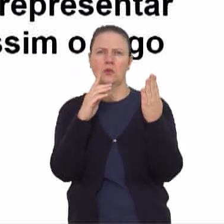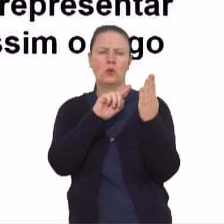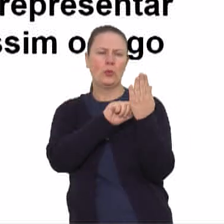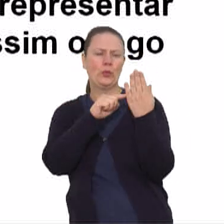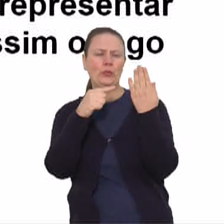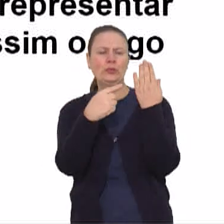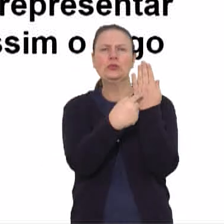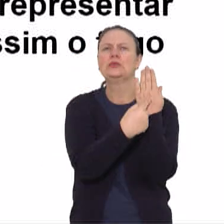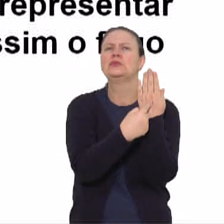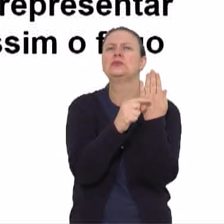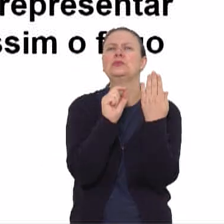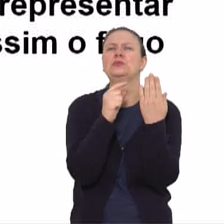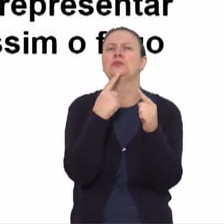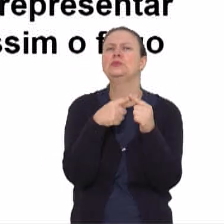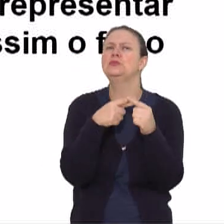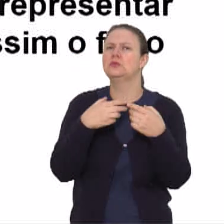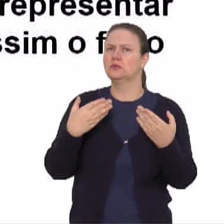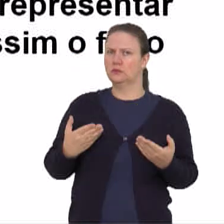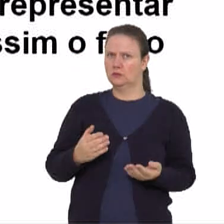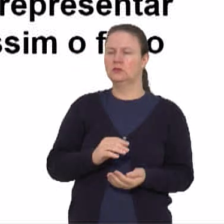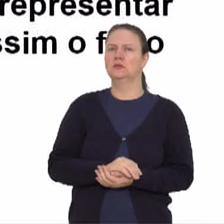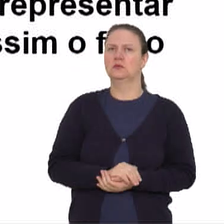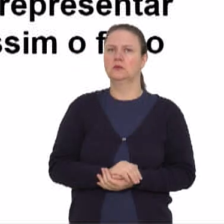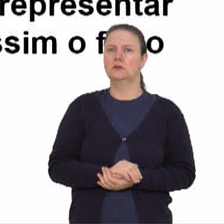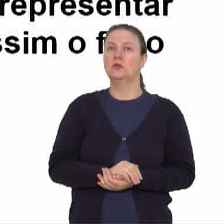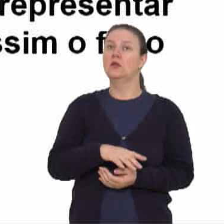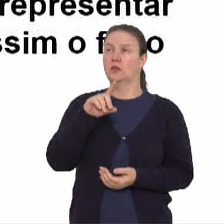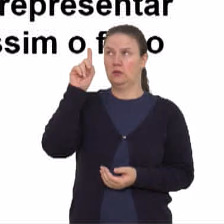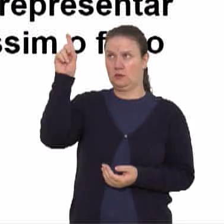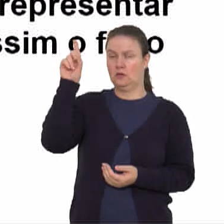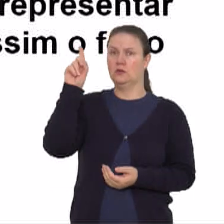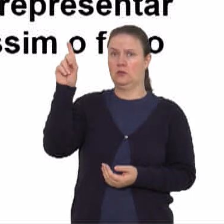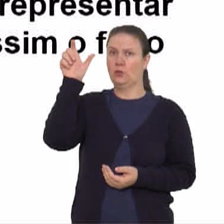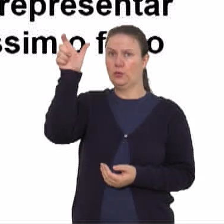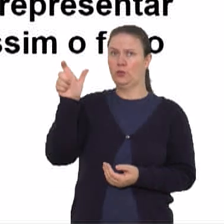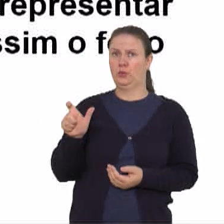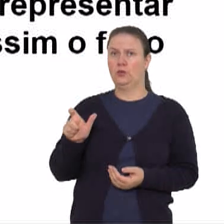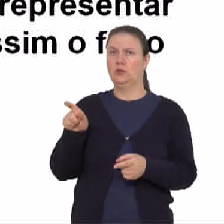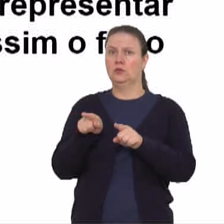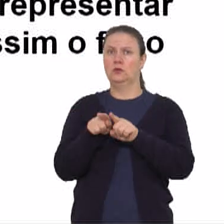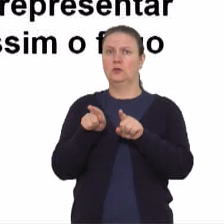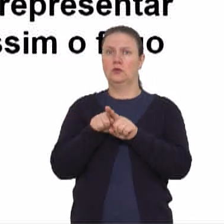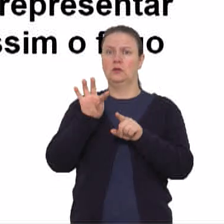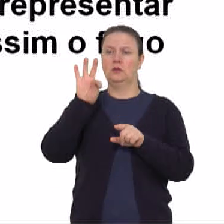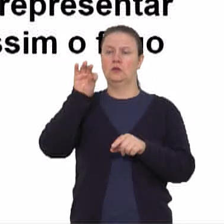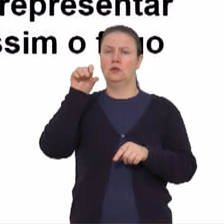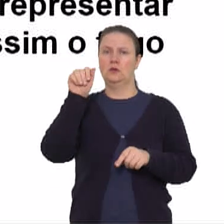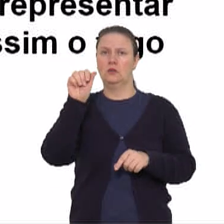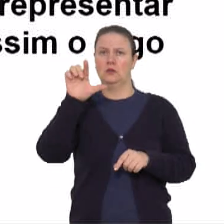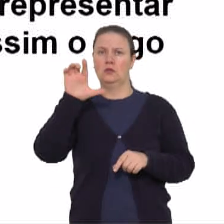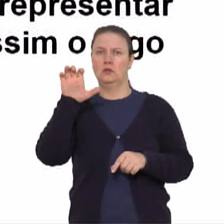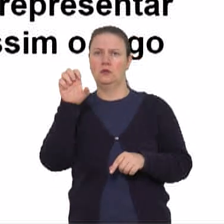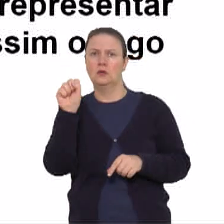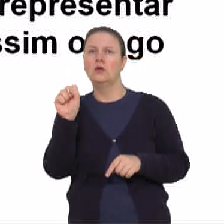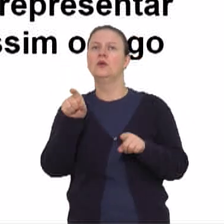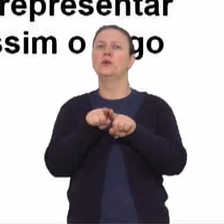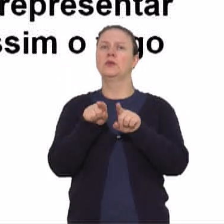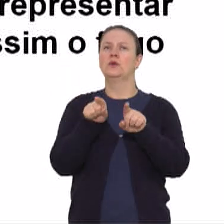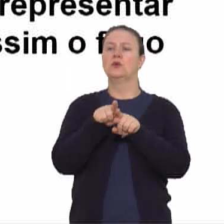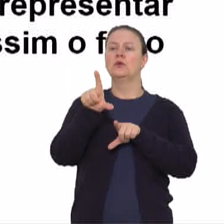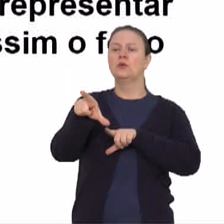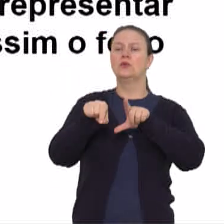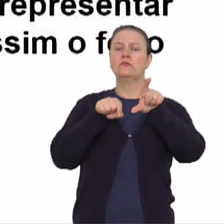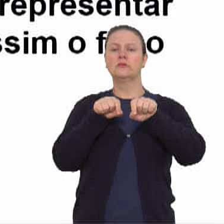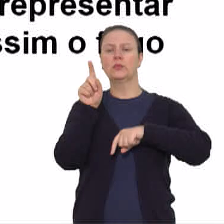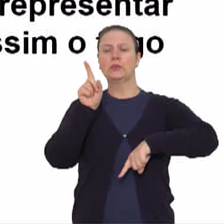Fogo? Resposta: Heráclito, assim como Tales, Anaximandro e Anaximenes, escolhe um elemento